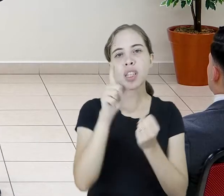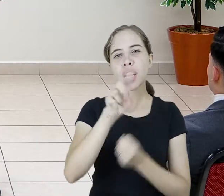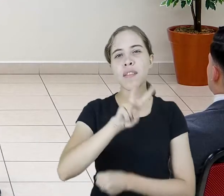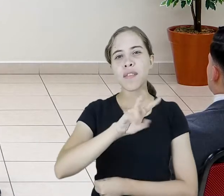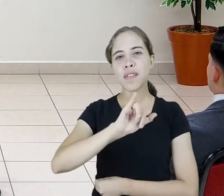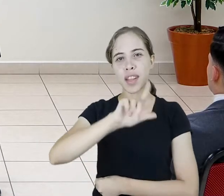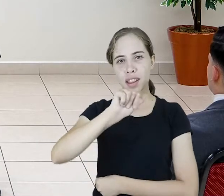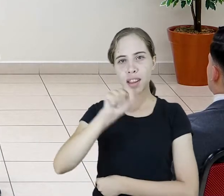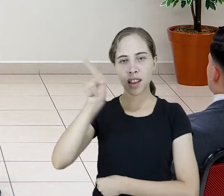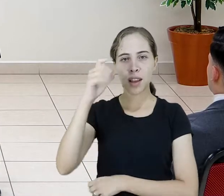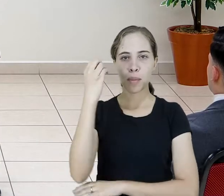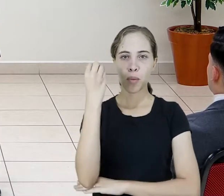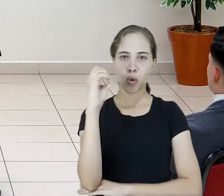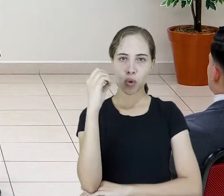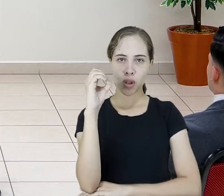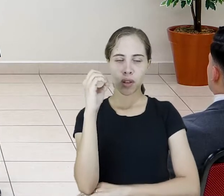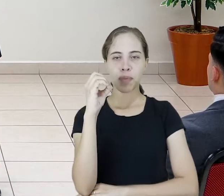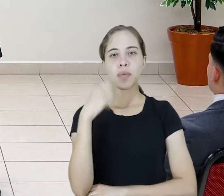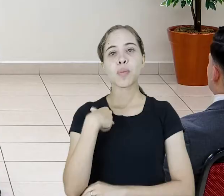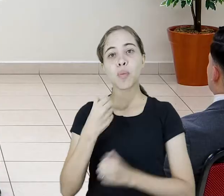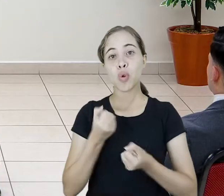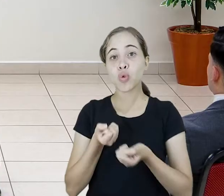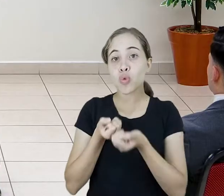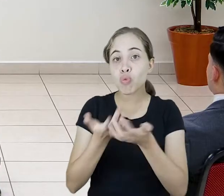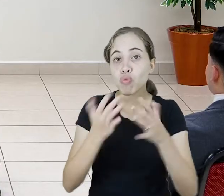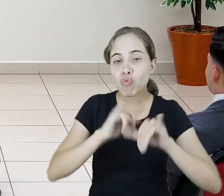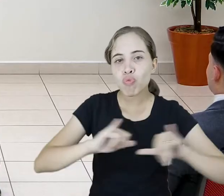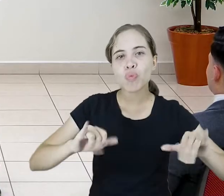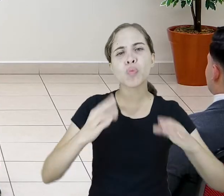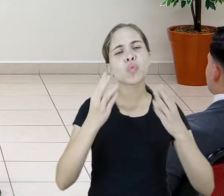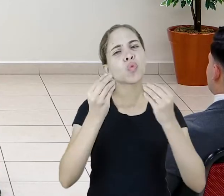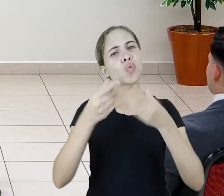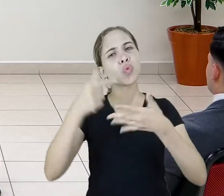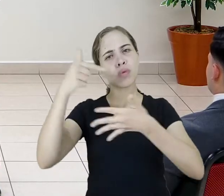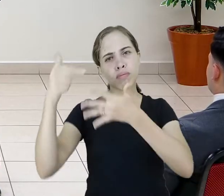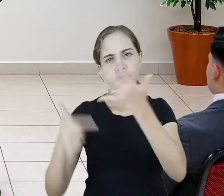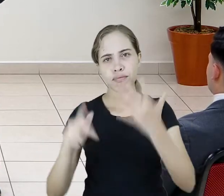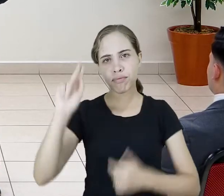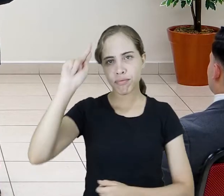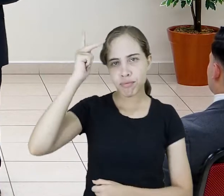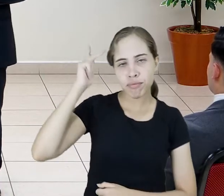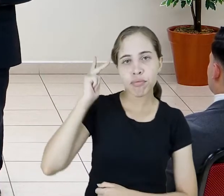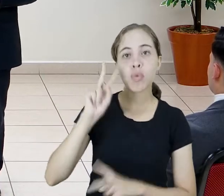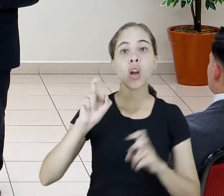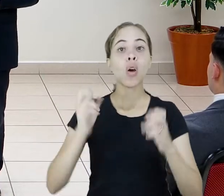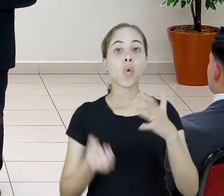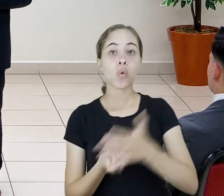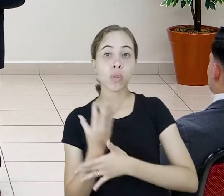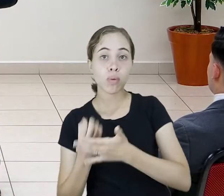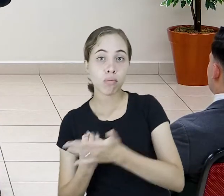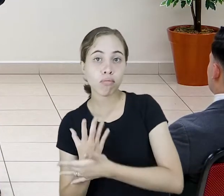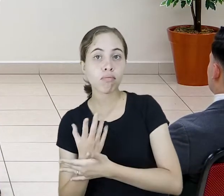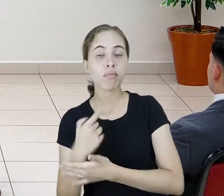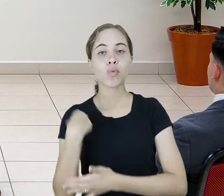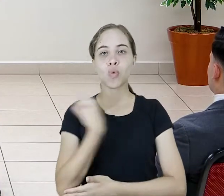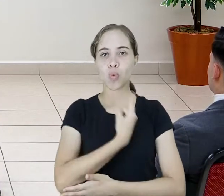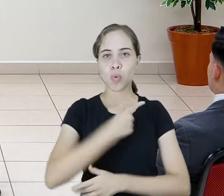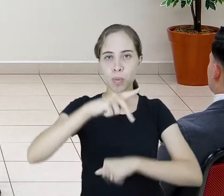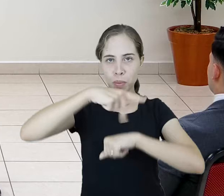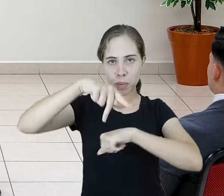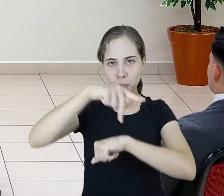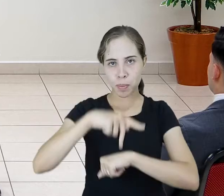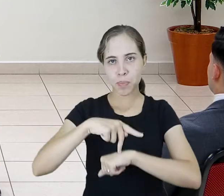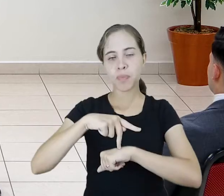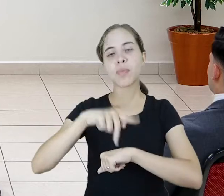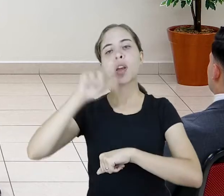Porto Alegre. Poderíamos aqui compartilhar certamente muitas histórias que estão acontecendo em nosso país.